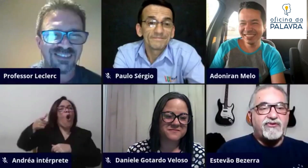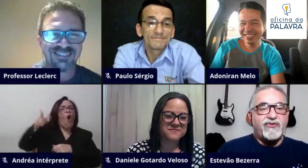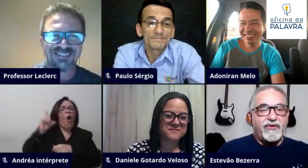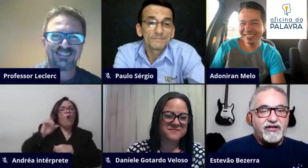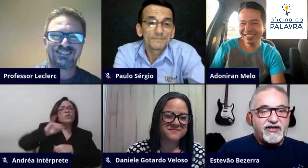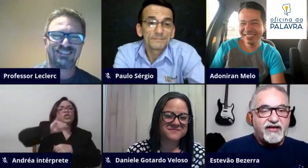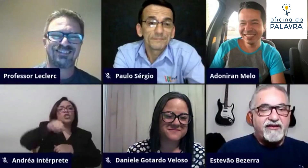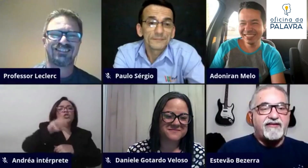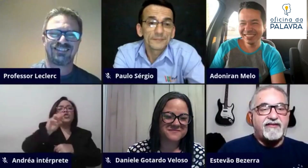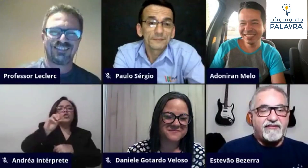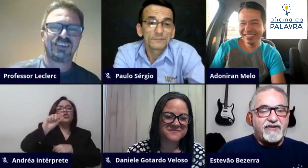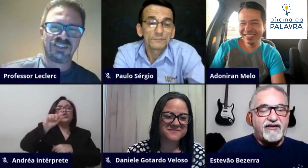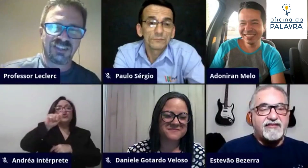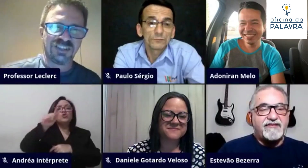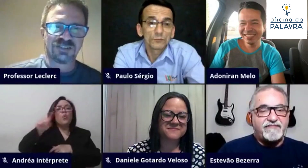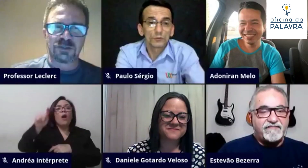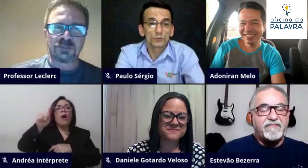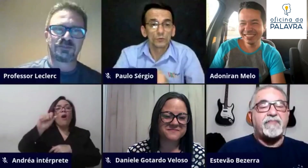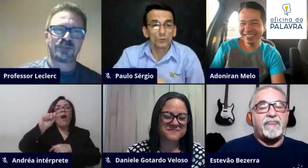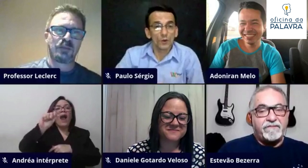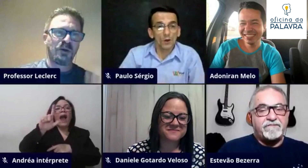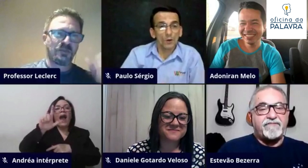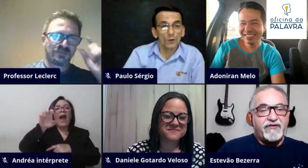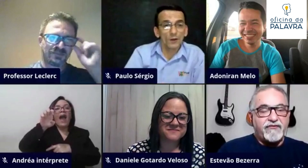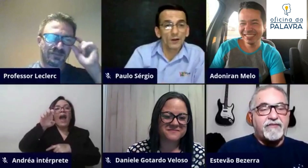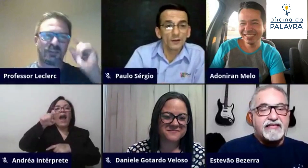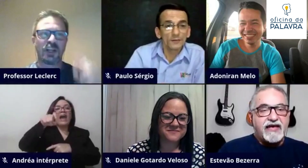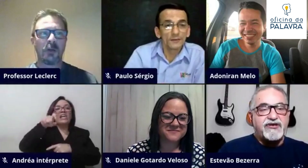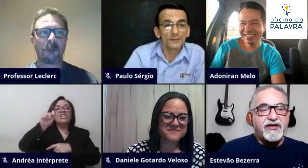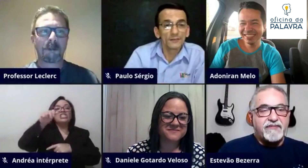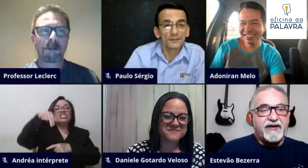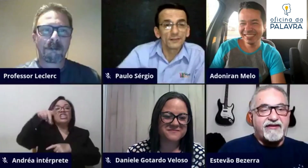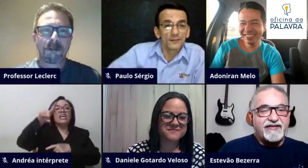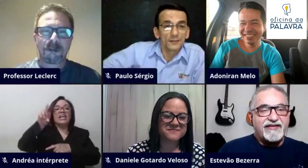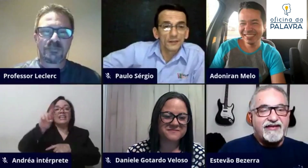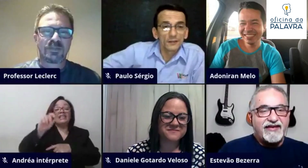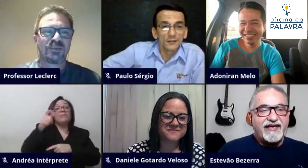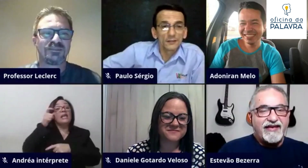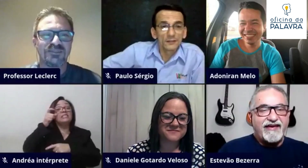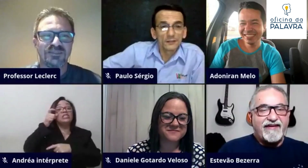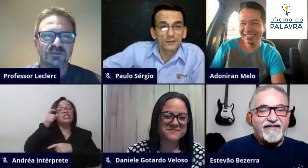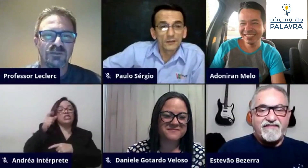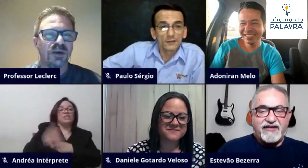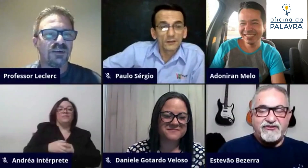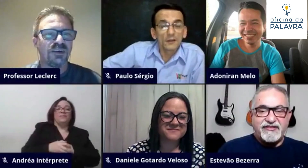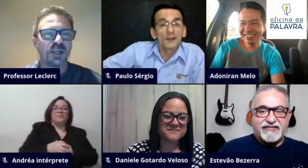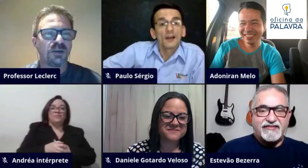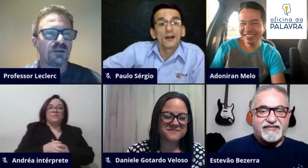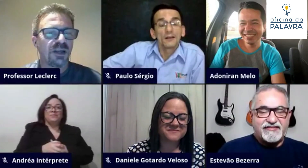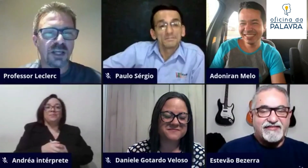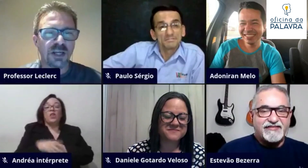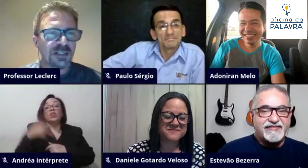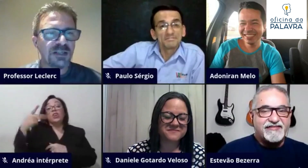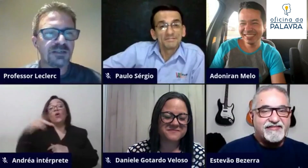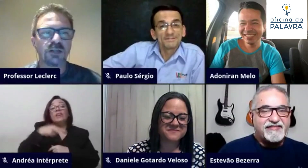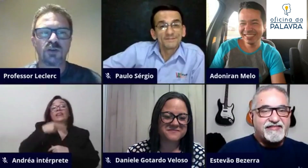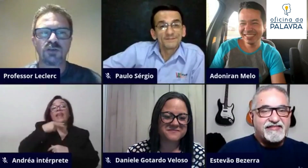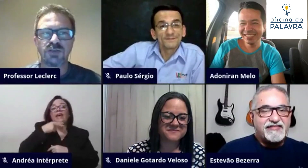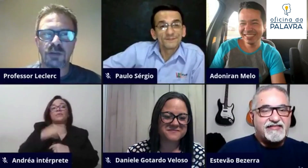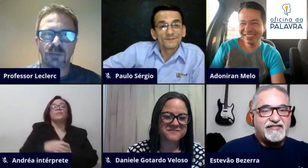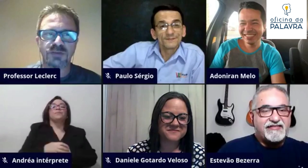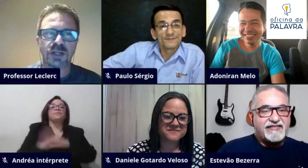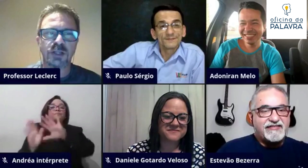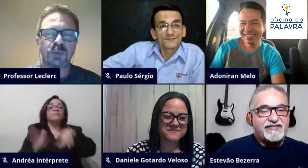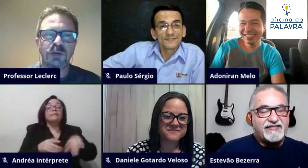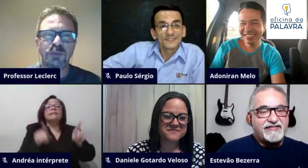sensacional. João Alexandre, beleza. Tá bom? Vou passar a dica para ele. Alô. Quero agradecer a